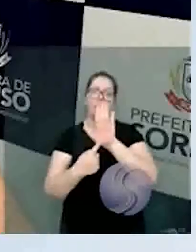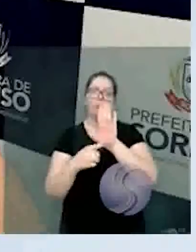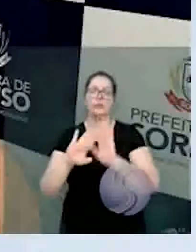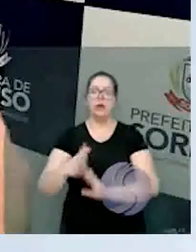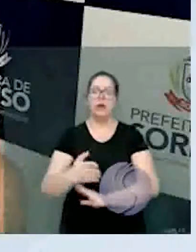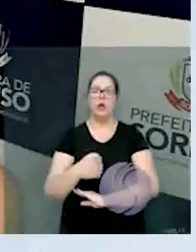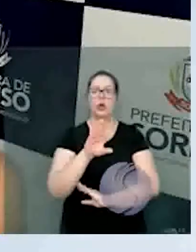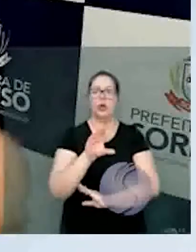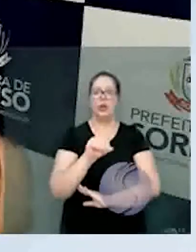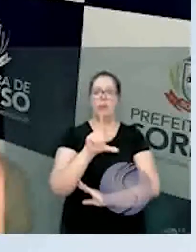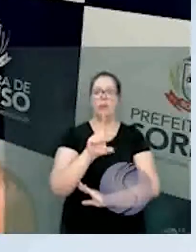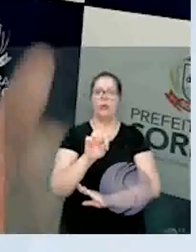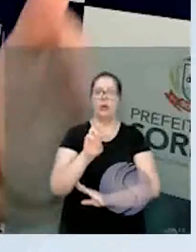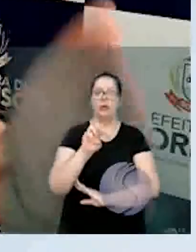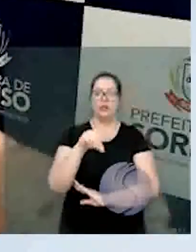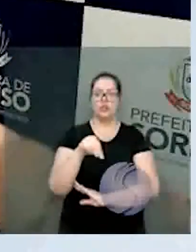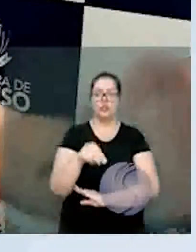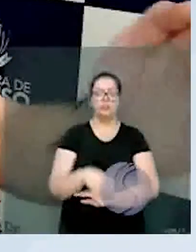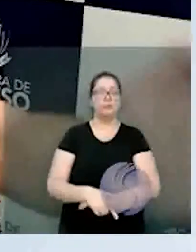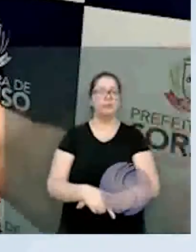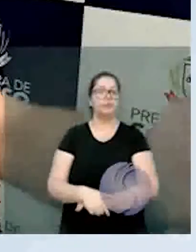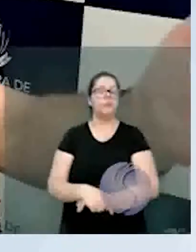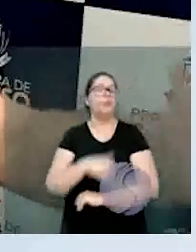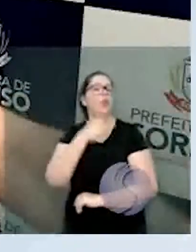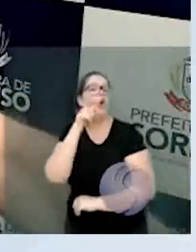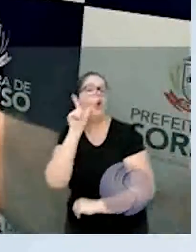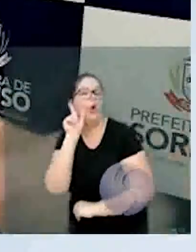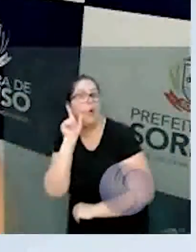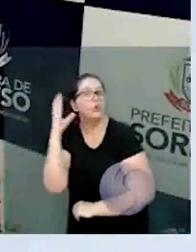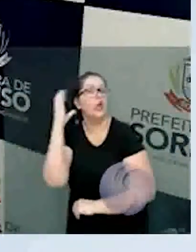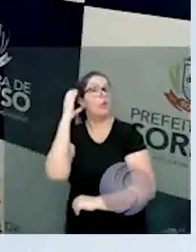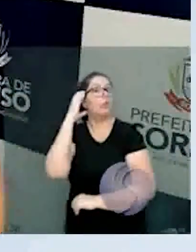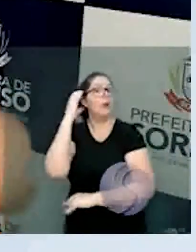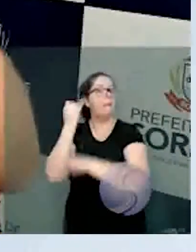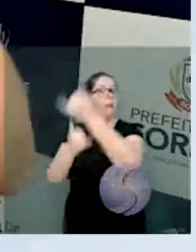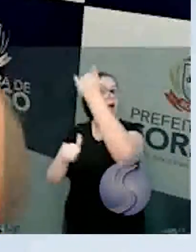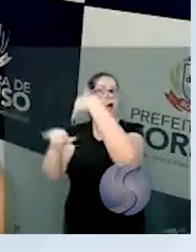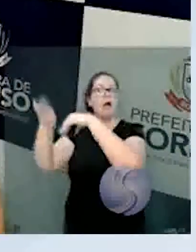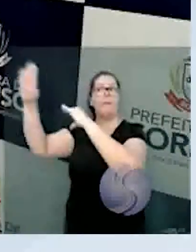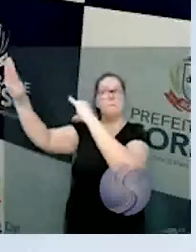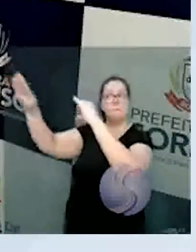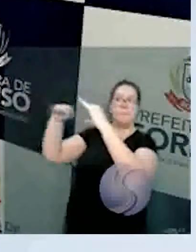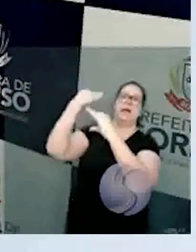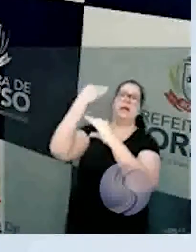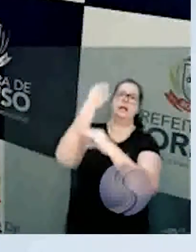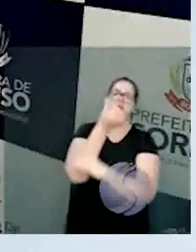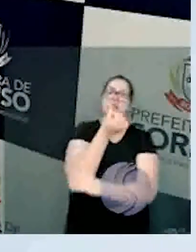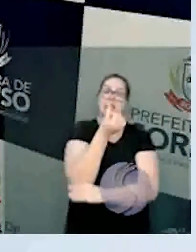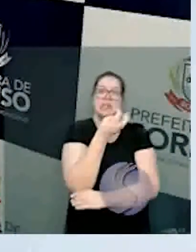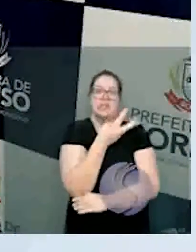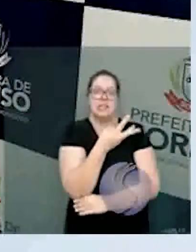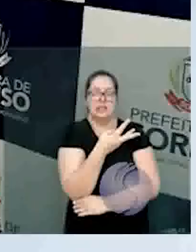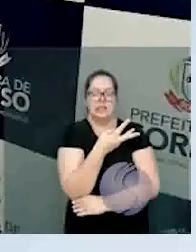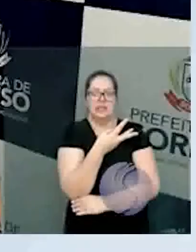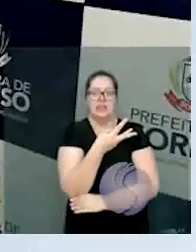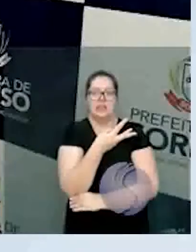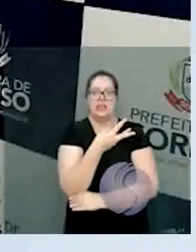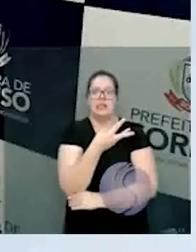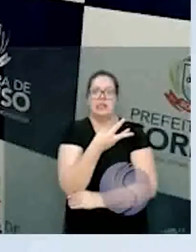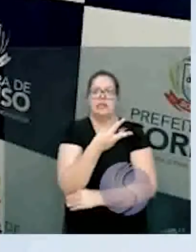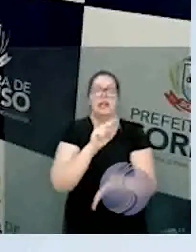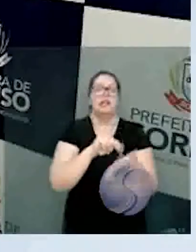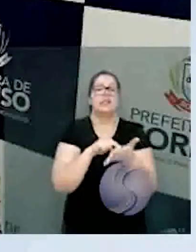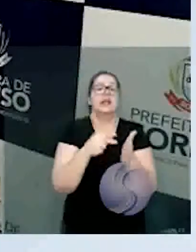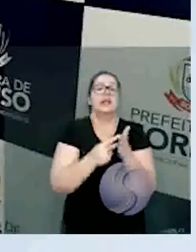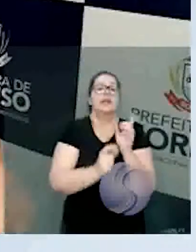estado. Ontem nós recebemos 63 resultados de amostras, tudo num dia só. Isso quer dizer que